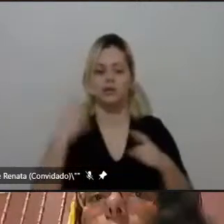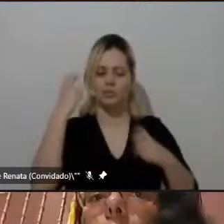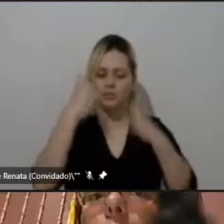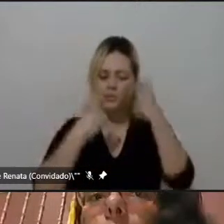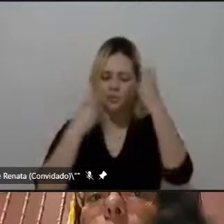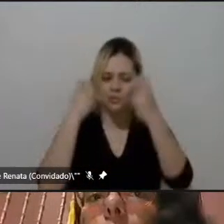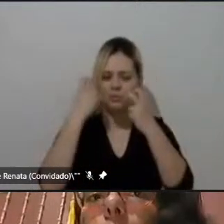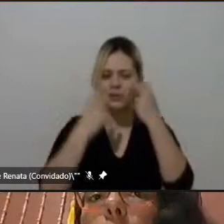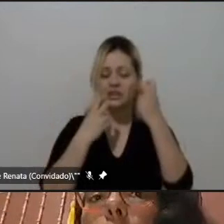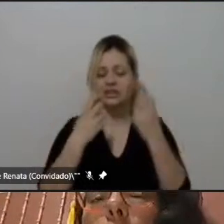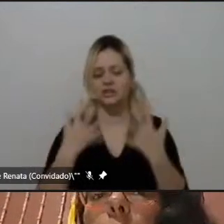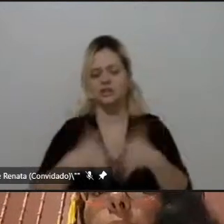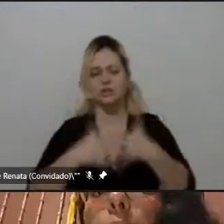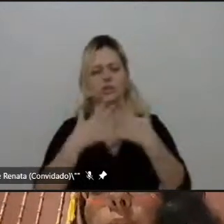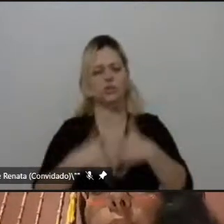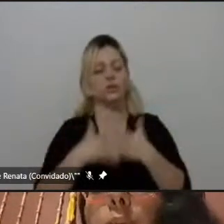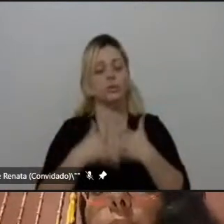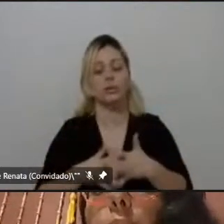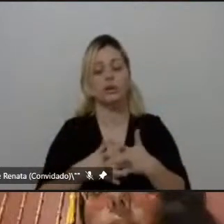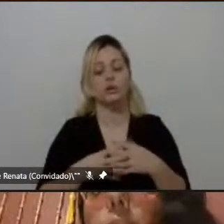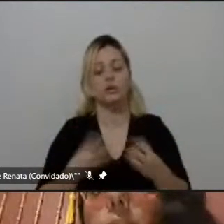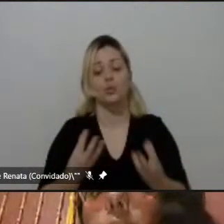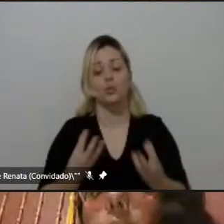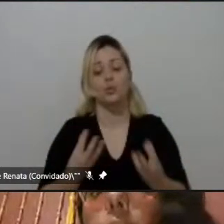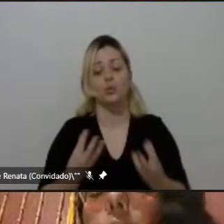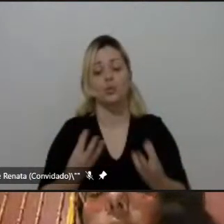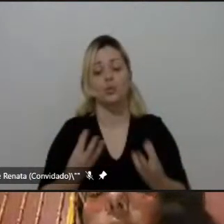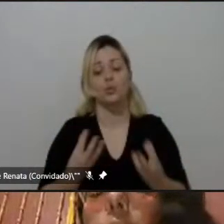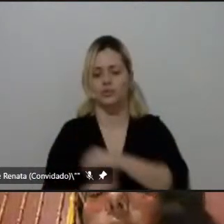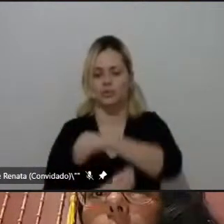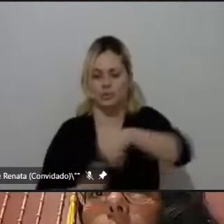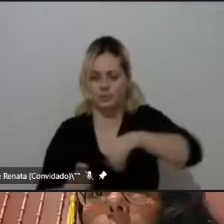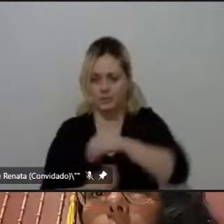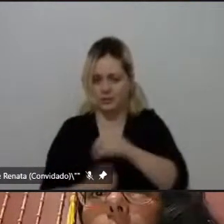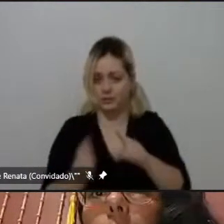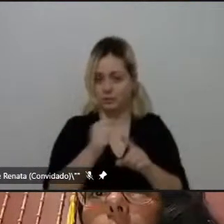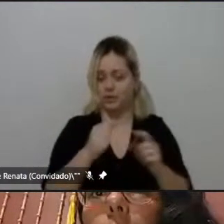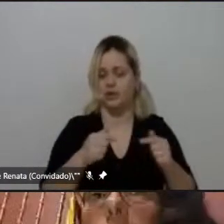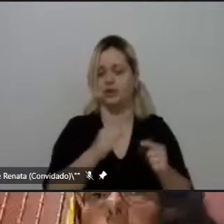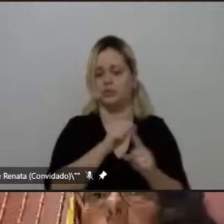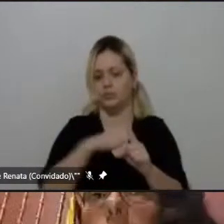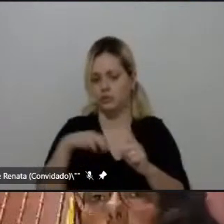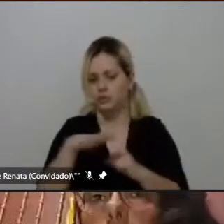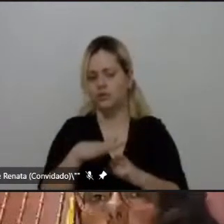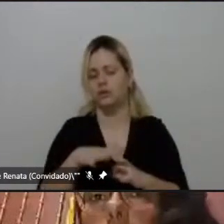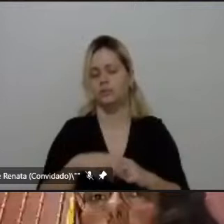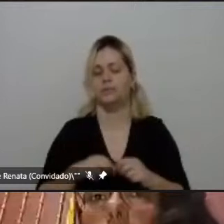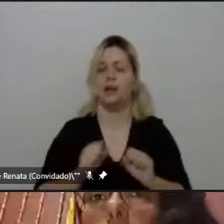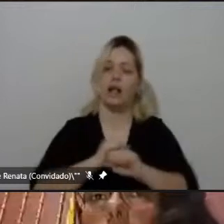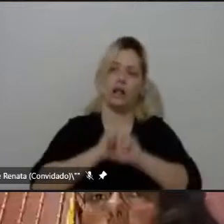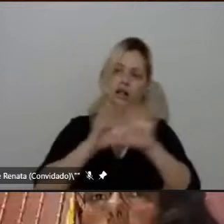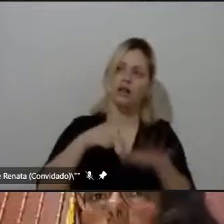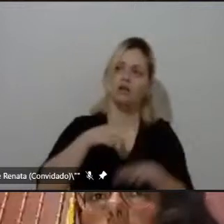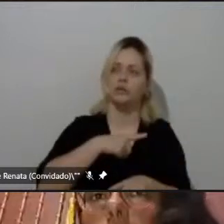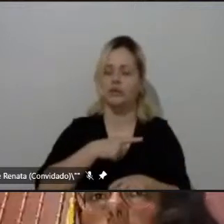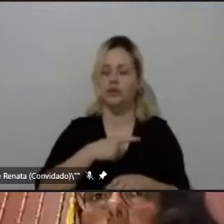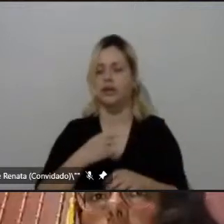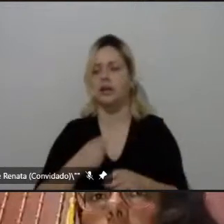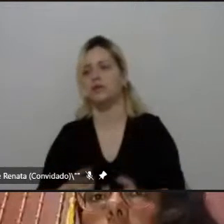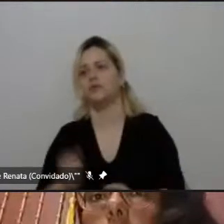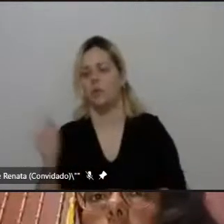que atrapalhou muito o movimento popular. É claro que nós tivemos algumas conquistas,